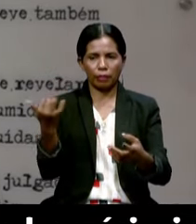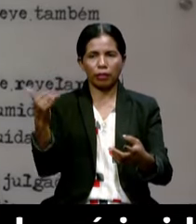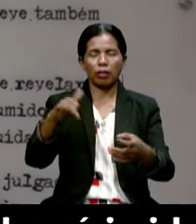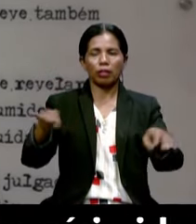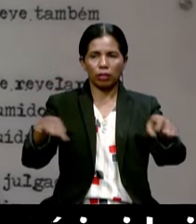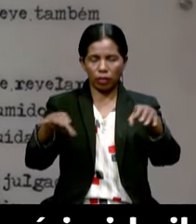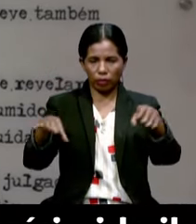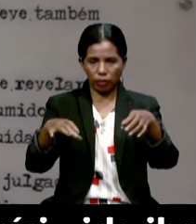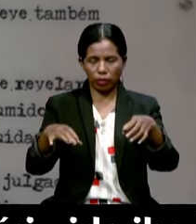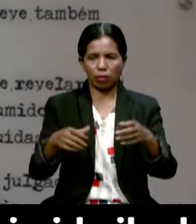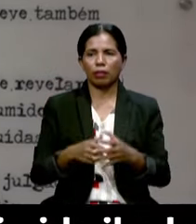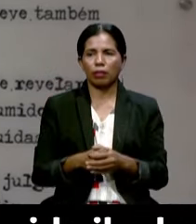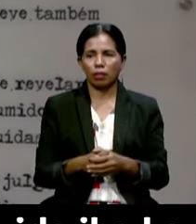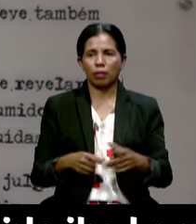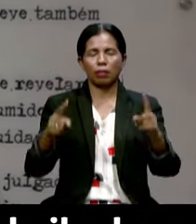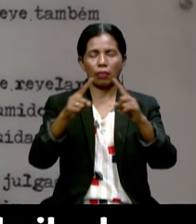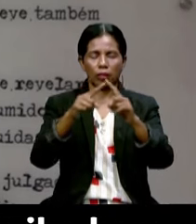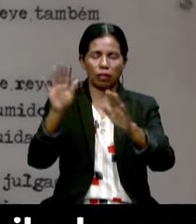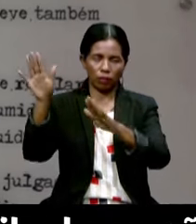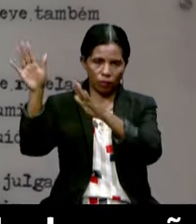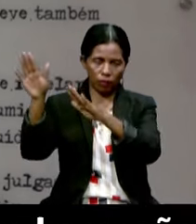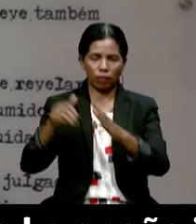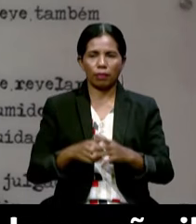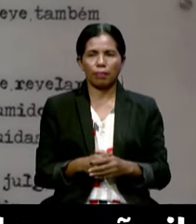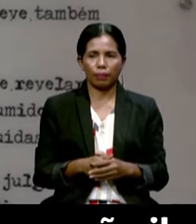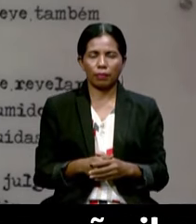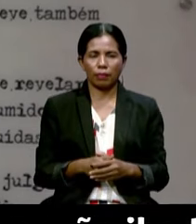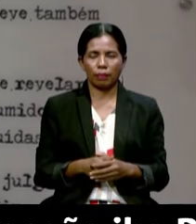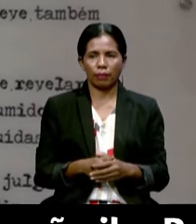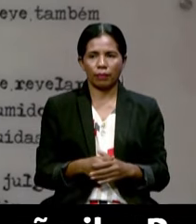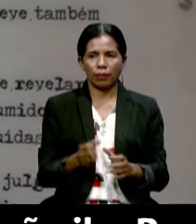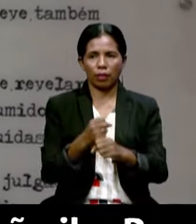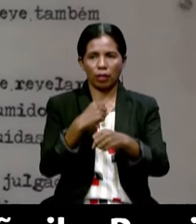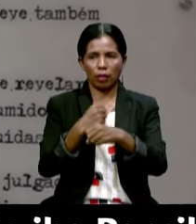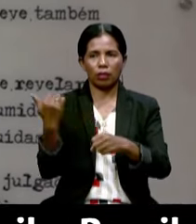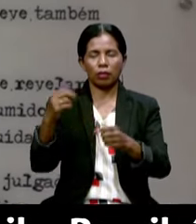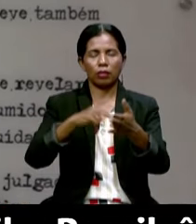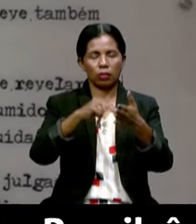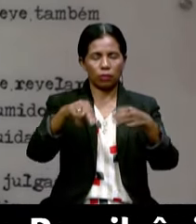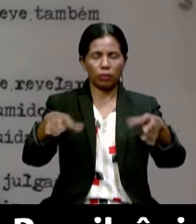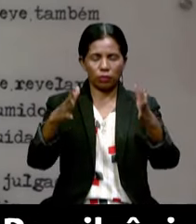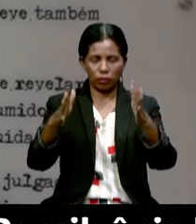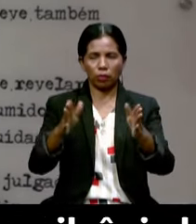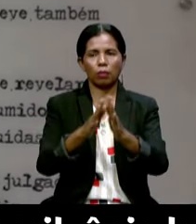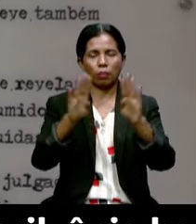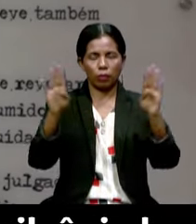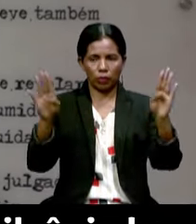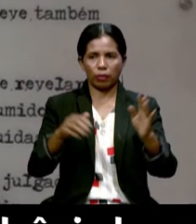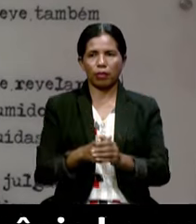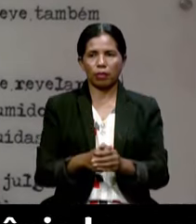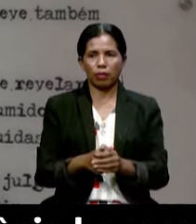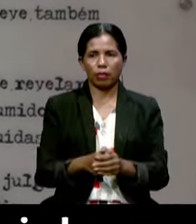de bato base. Então, há que ser um número de funcionários em bot, mais de